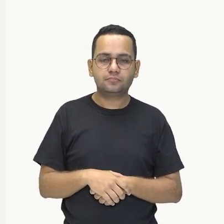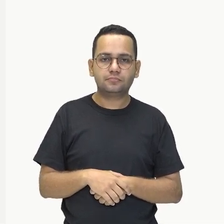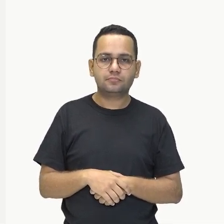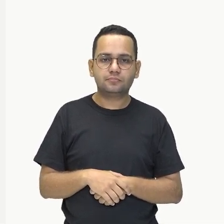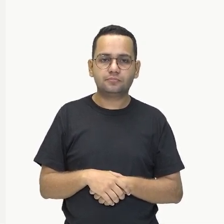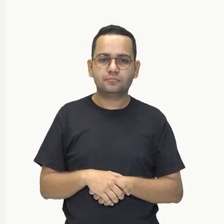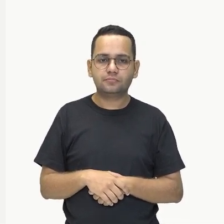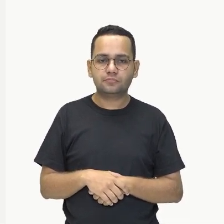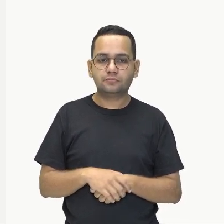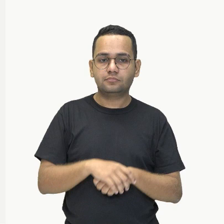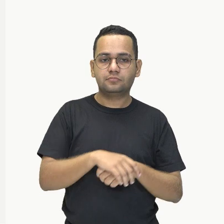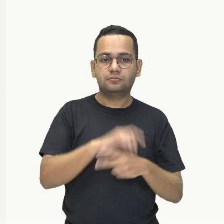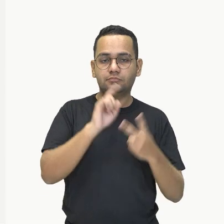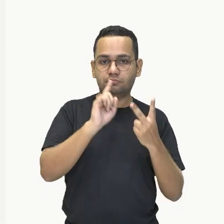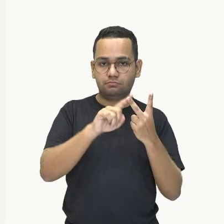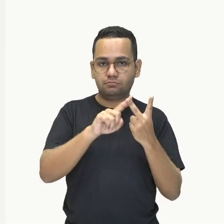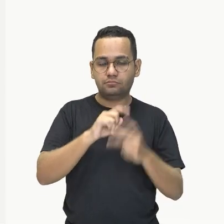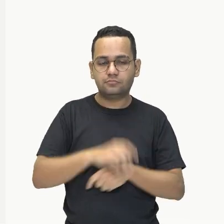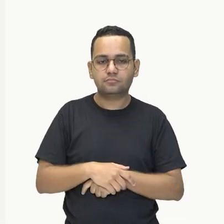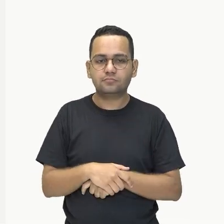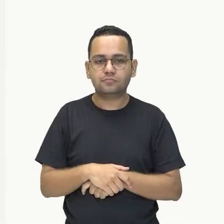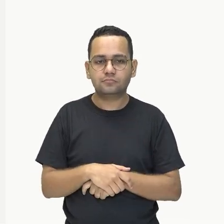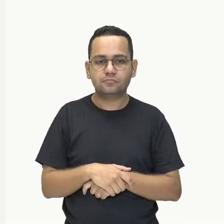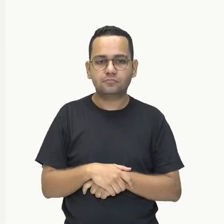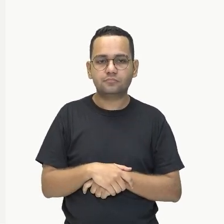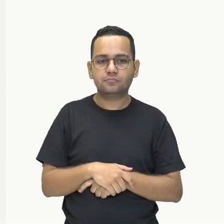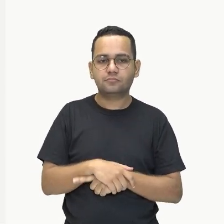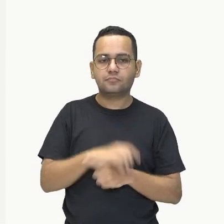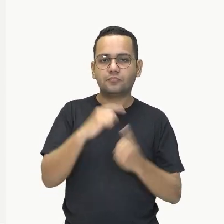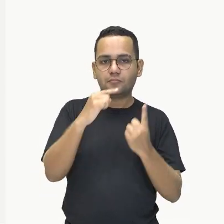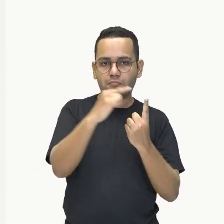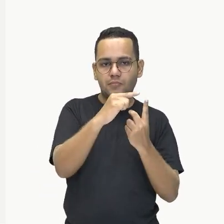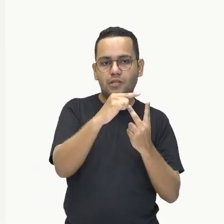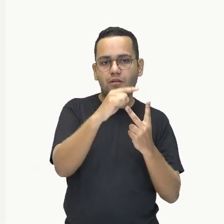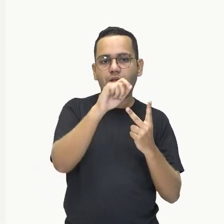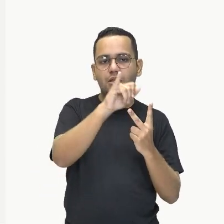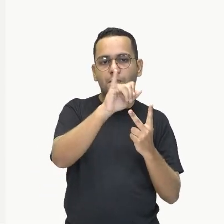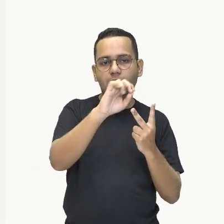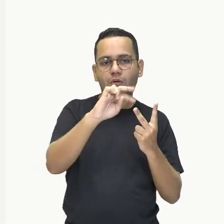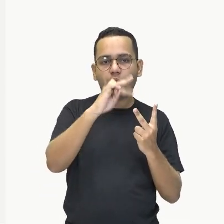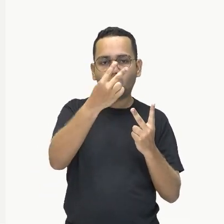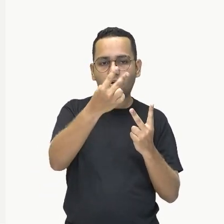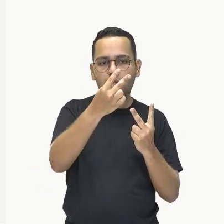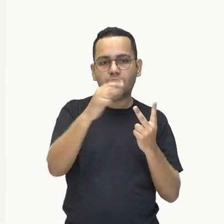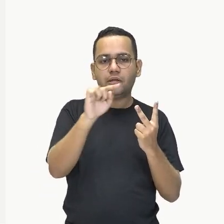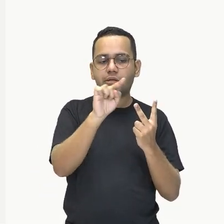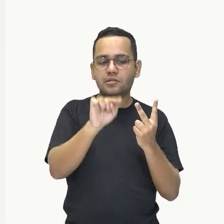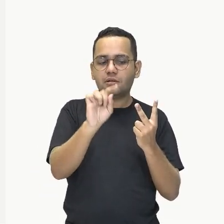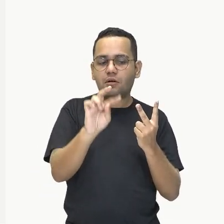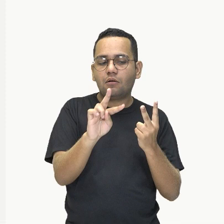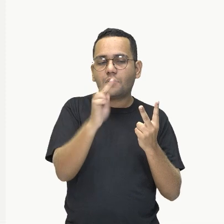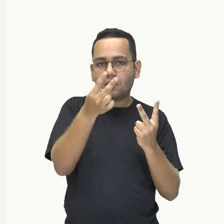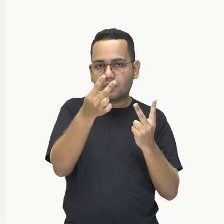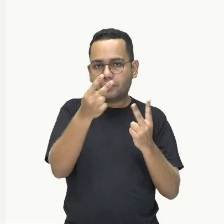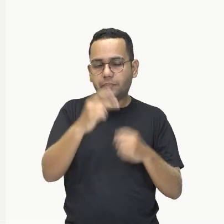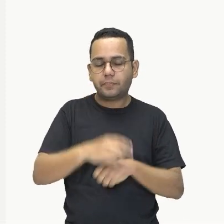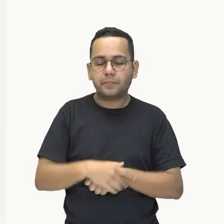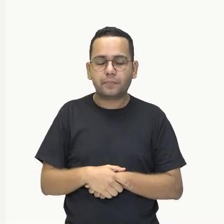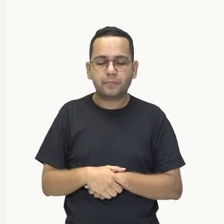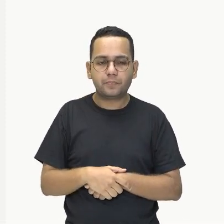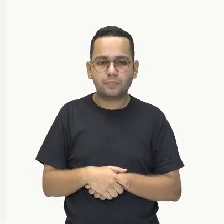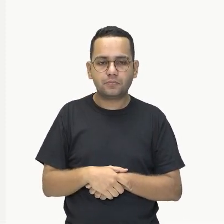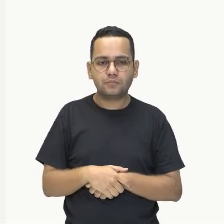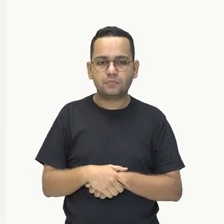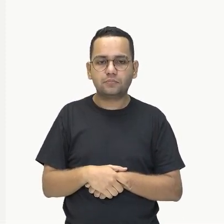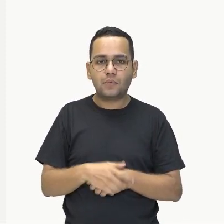Próximo, y ao quadrado, z ao quadrado. Novamente, vamos somar